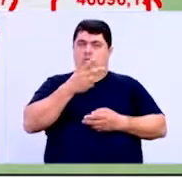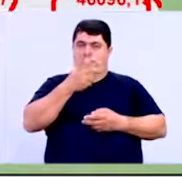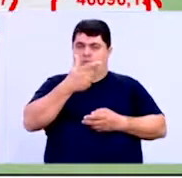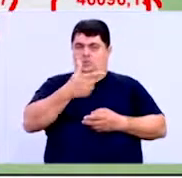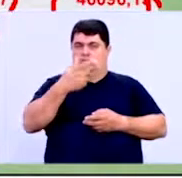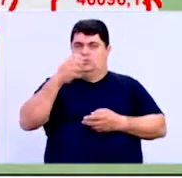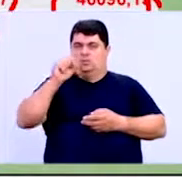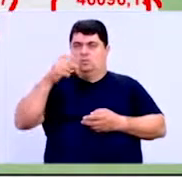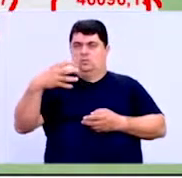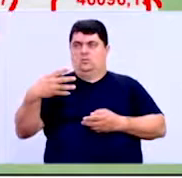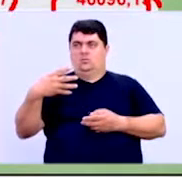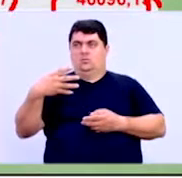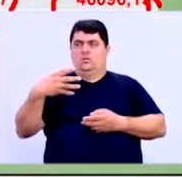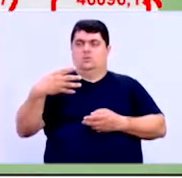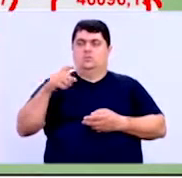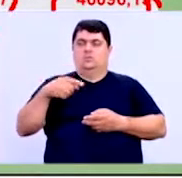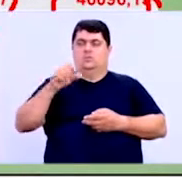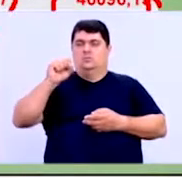2.284.